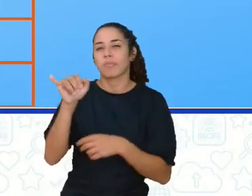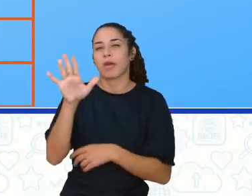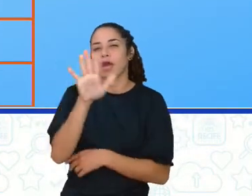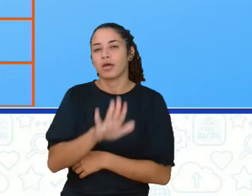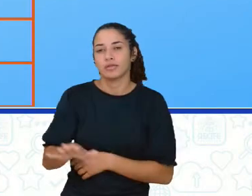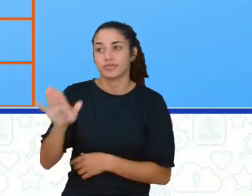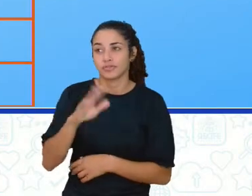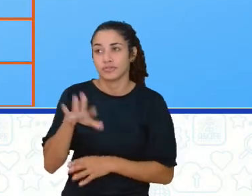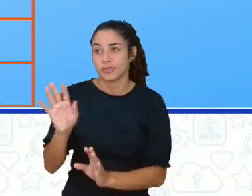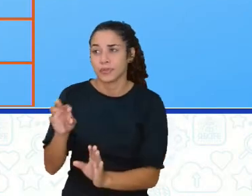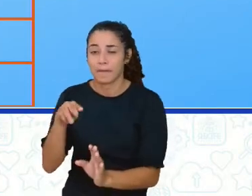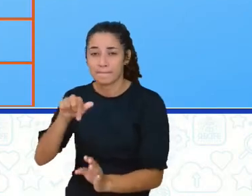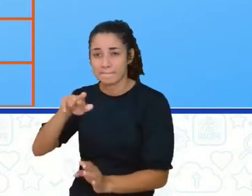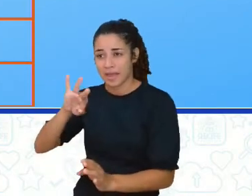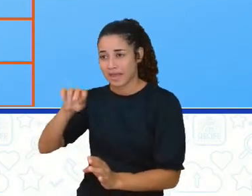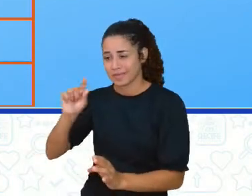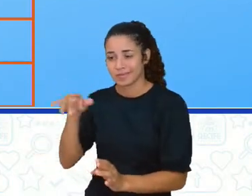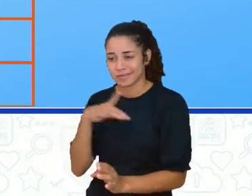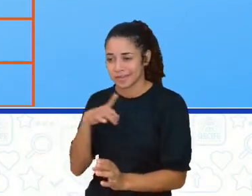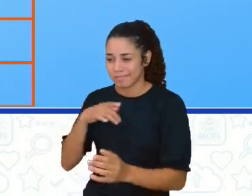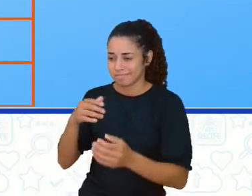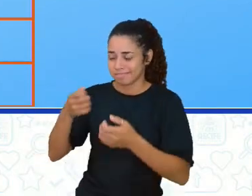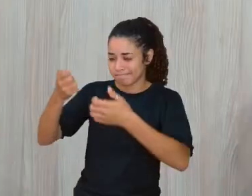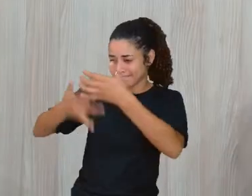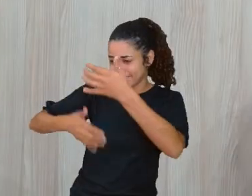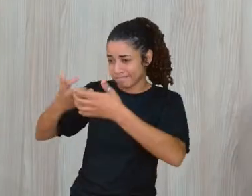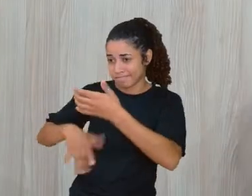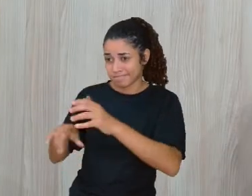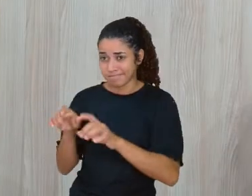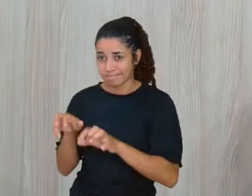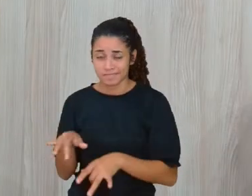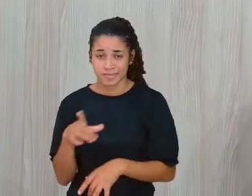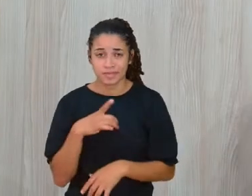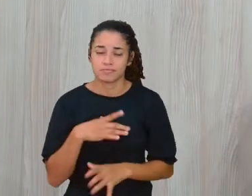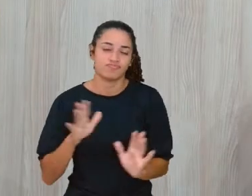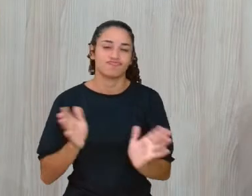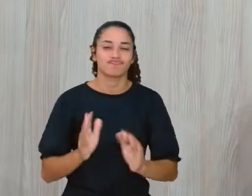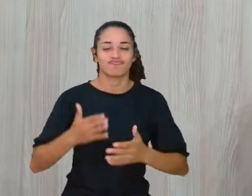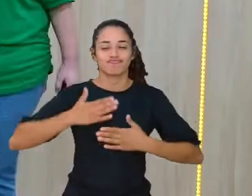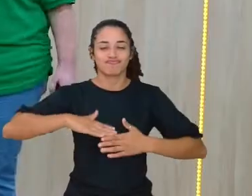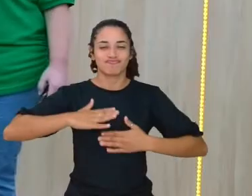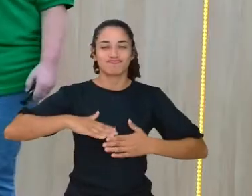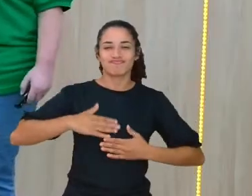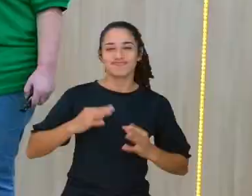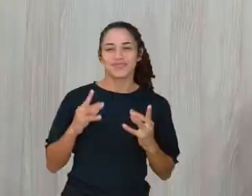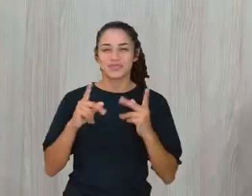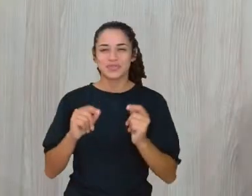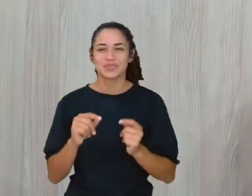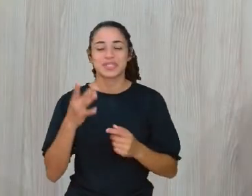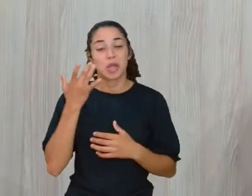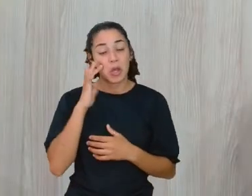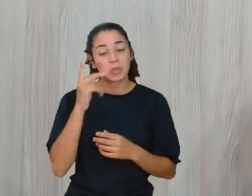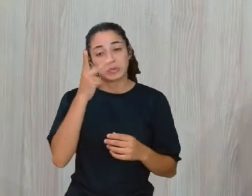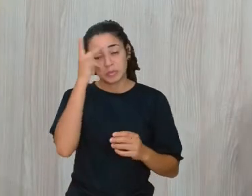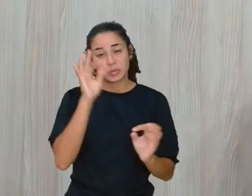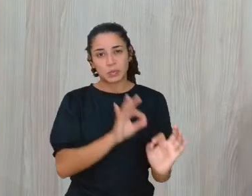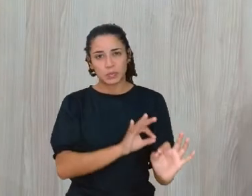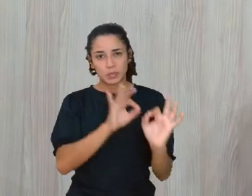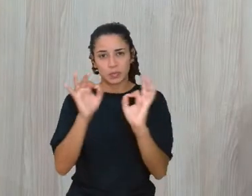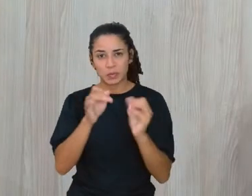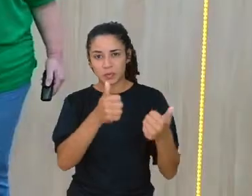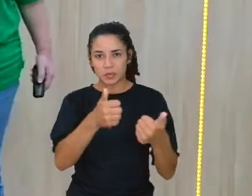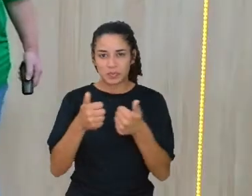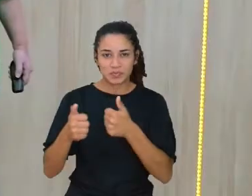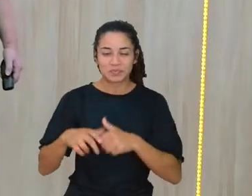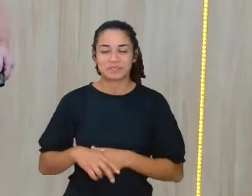figura. Marta, alguma mensagem por aí? Não, tudo tranquilo. Tudo tranquilo? Acho que o pessoal acompanhou bem o assunto.